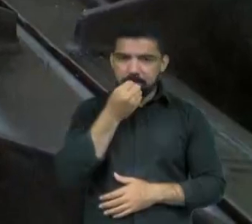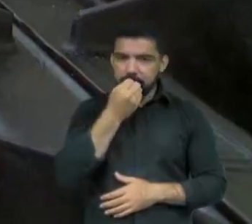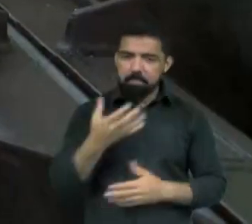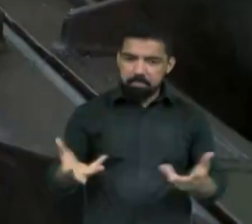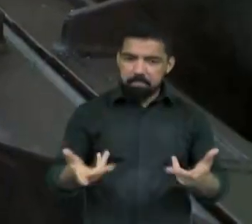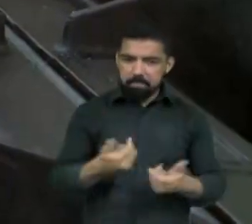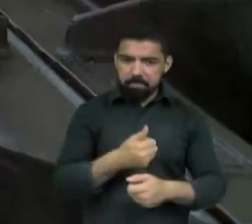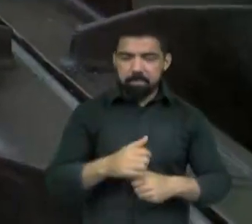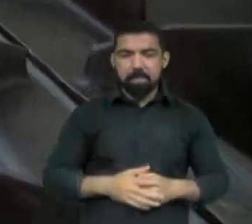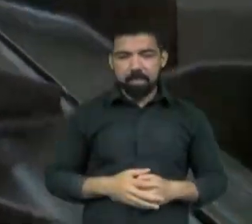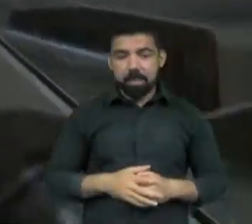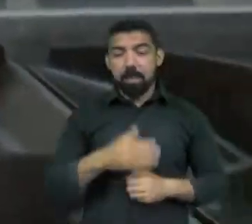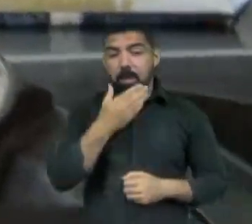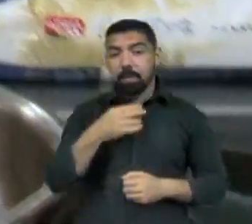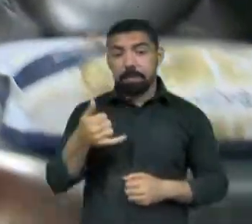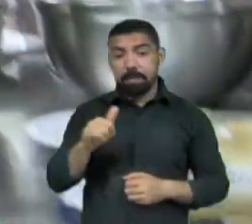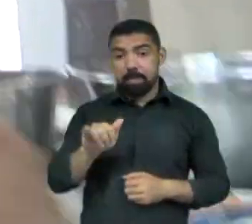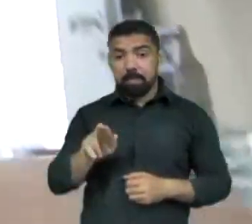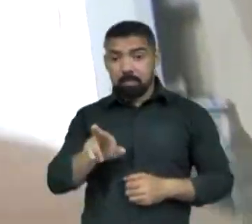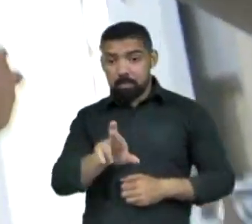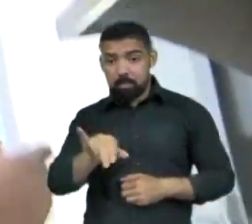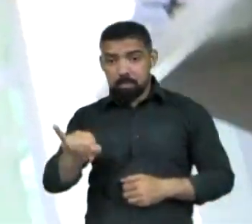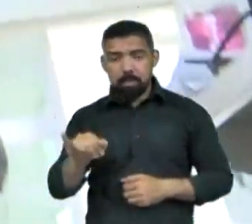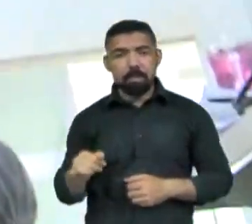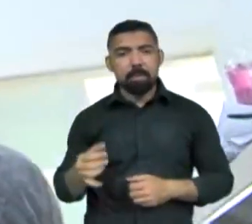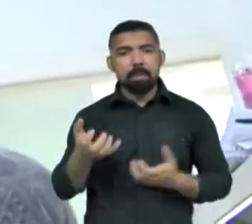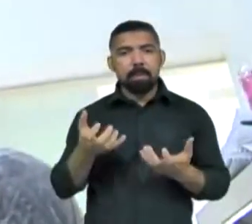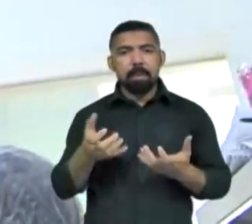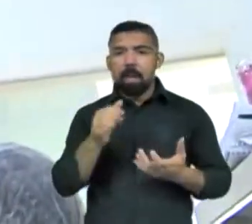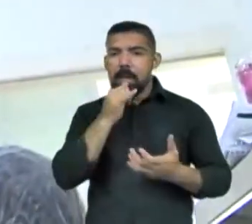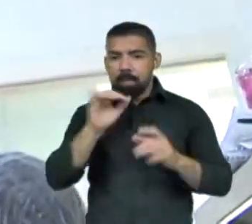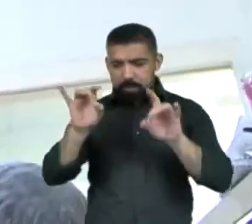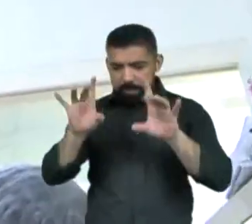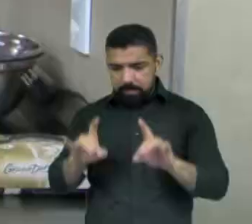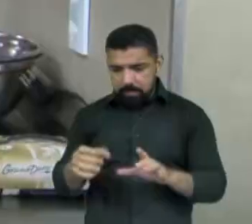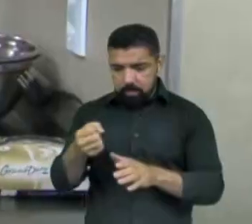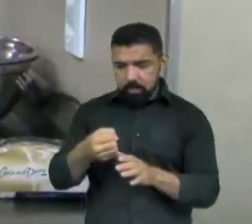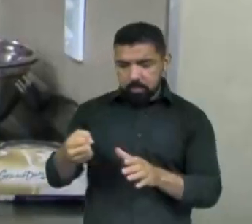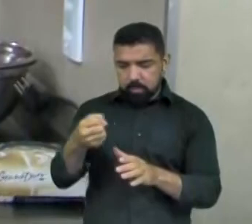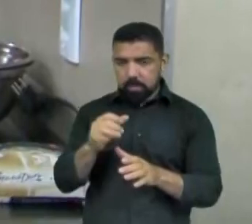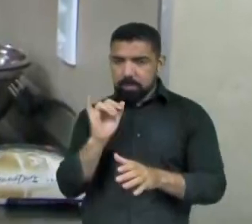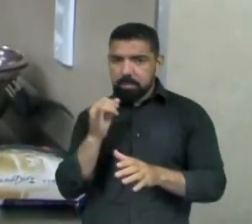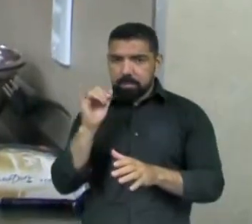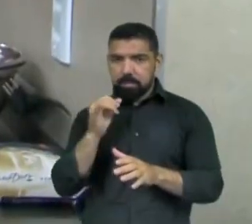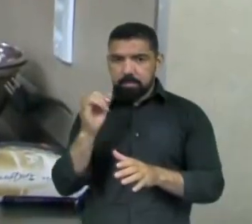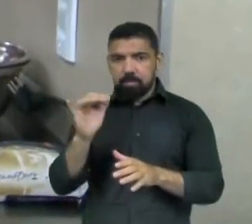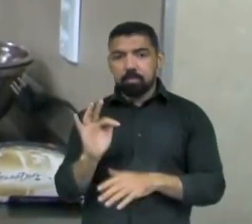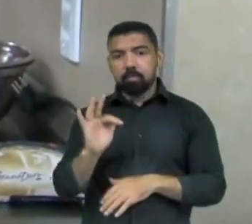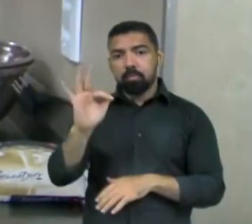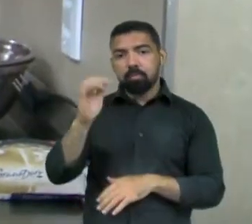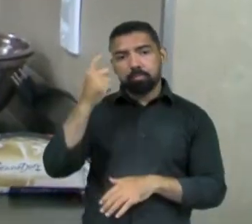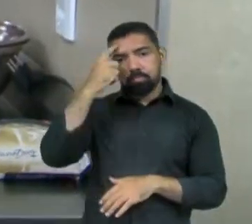Yuri preferiu se especializar em cozinha italiana e os planos dele para o futuro vão